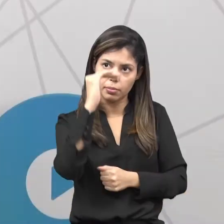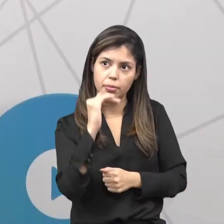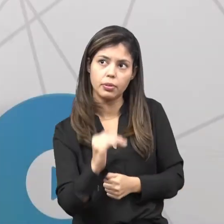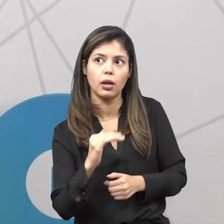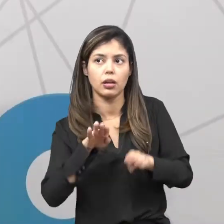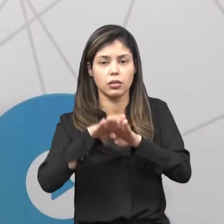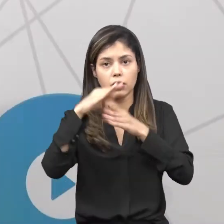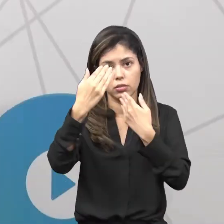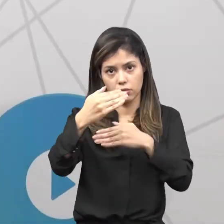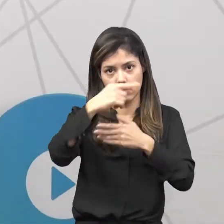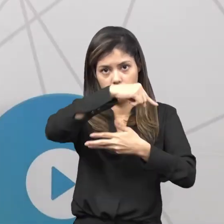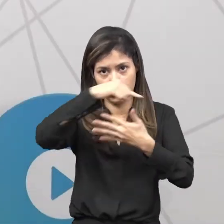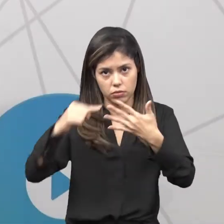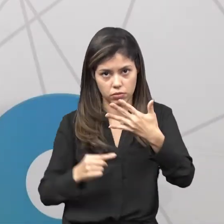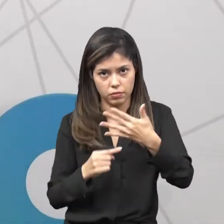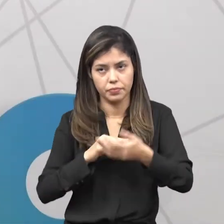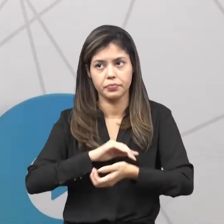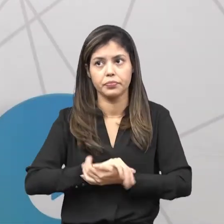da avaliação.